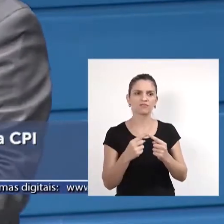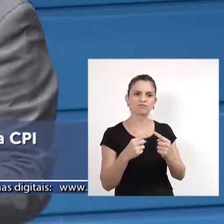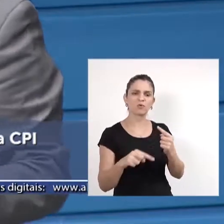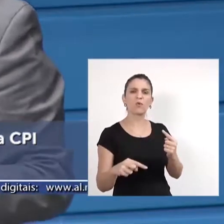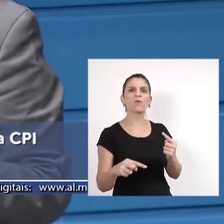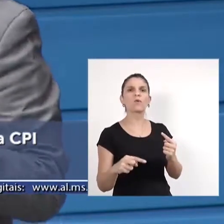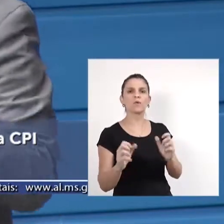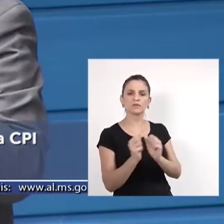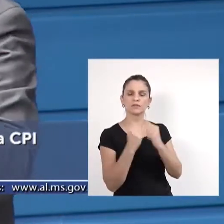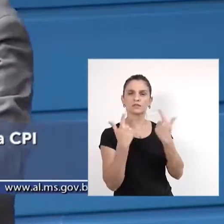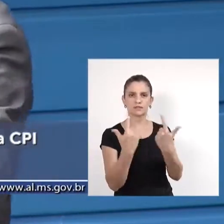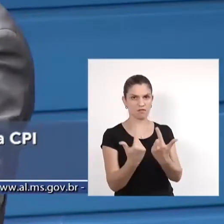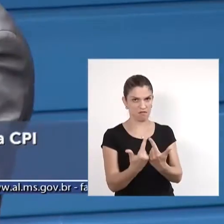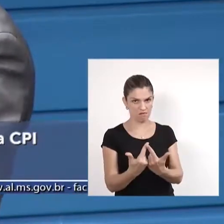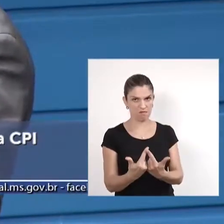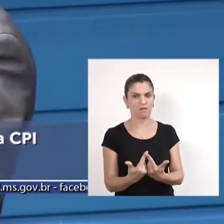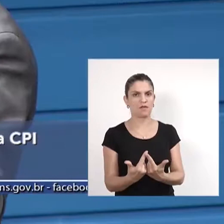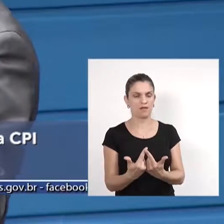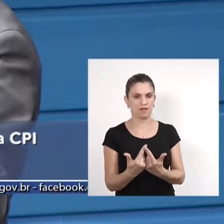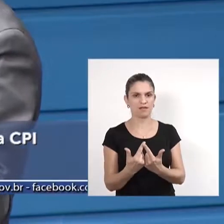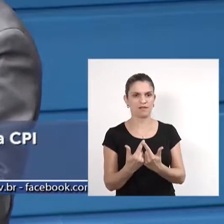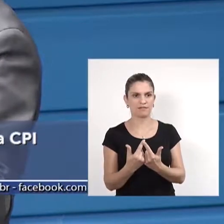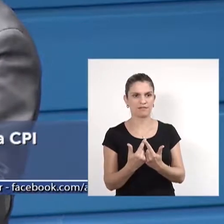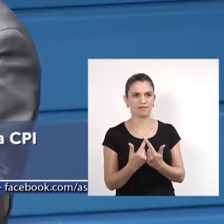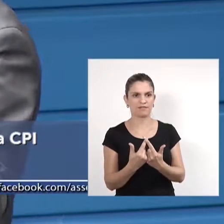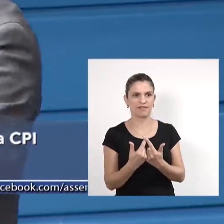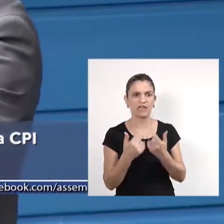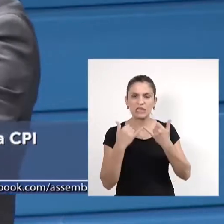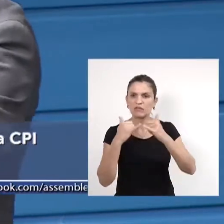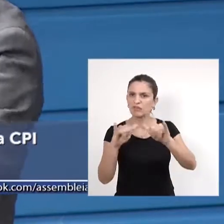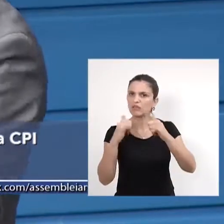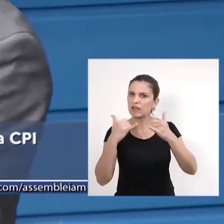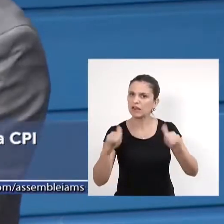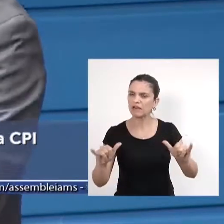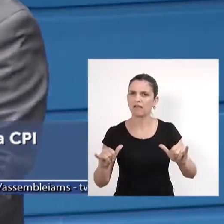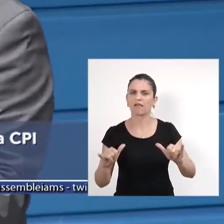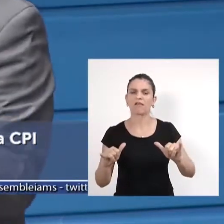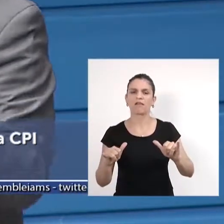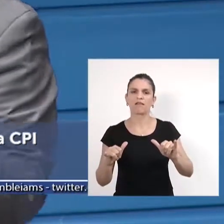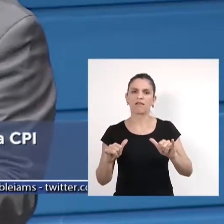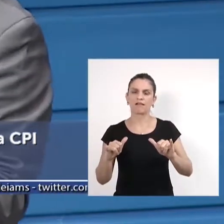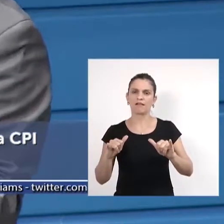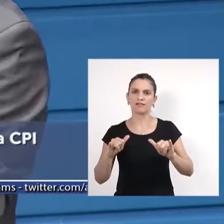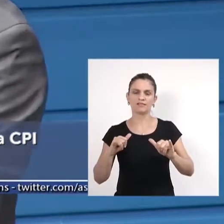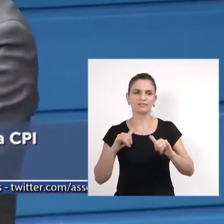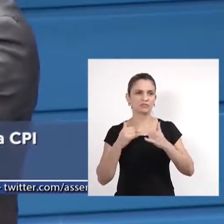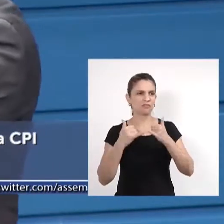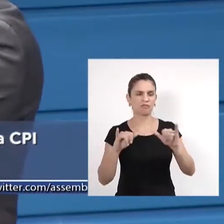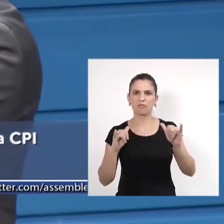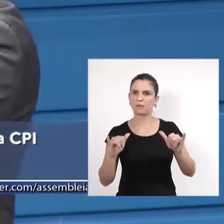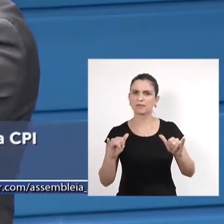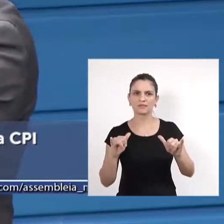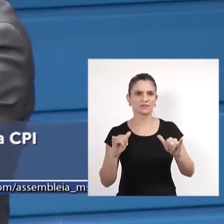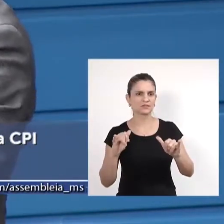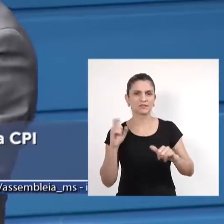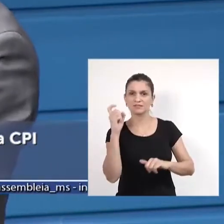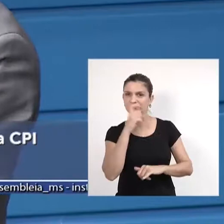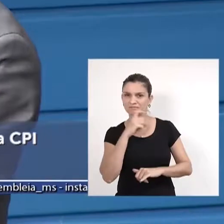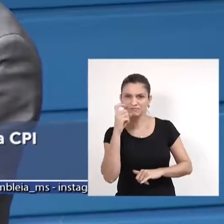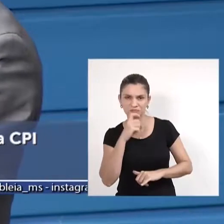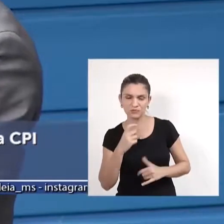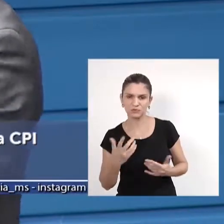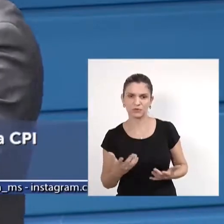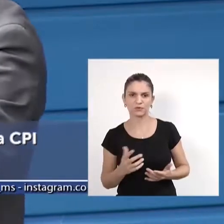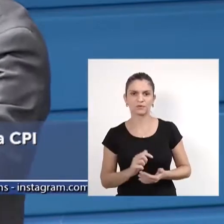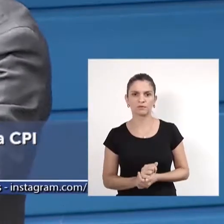Legislativa, vendendo informações que não são verdadeiras. Quando, na verdade, desde o início ficou muito claro. Em nenhum momento nós